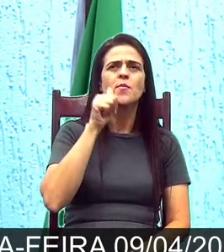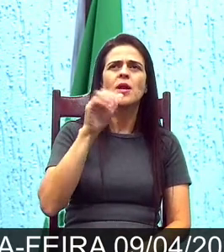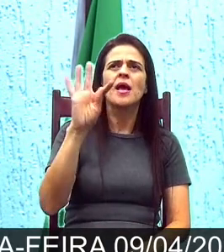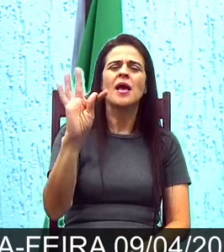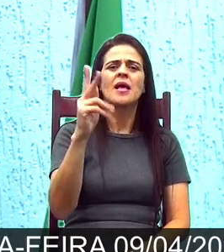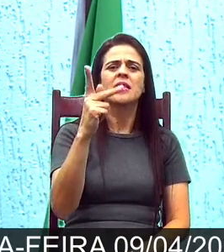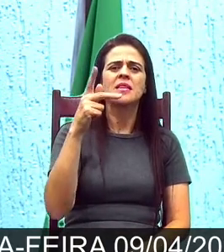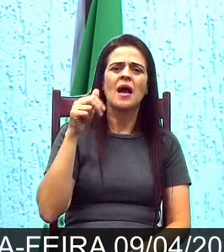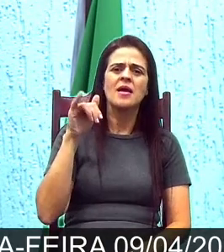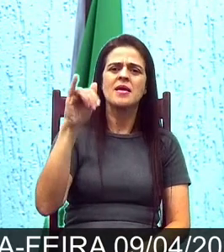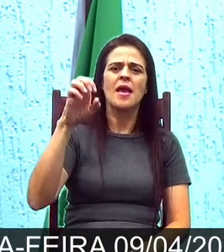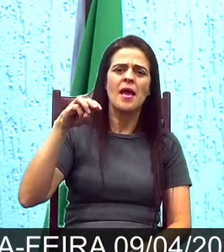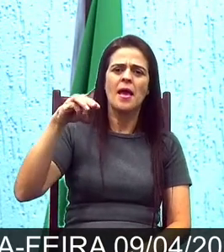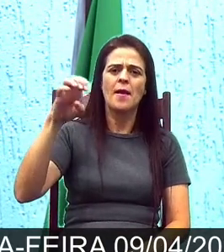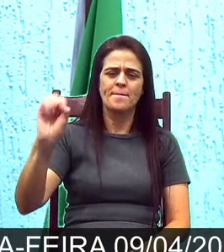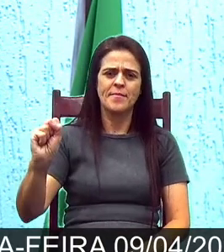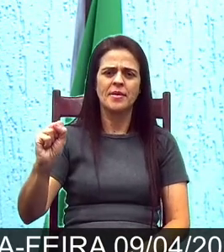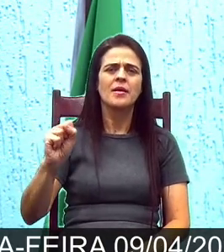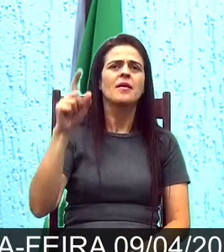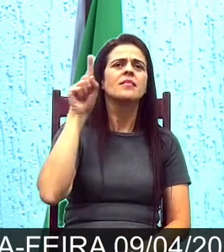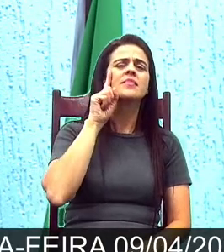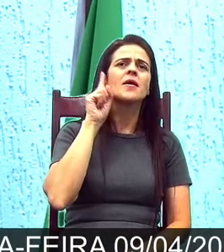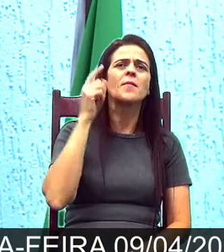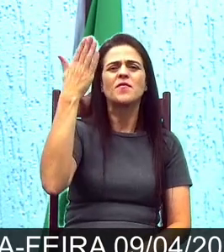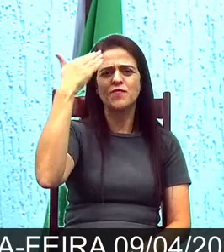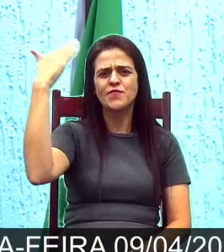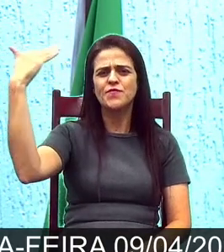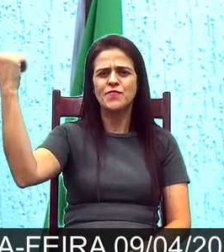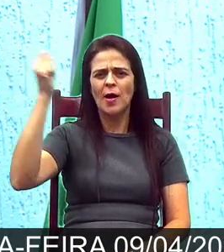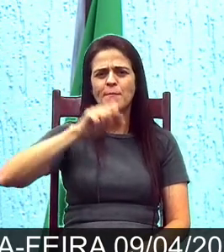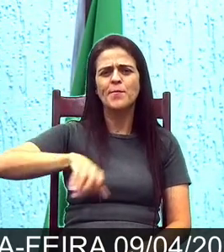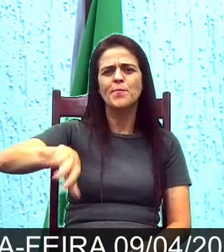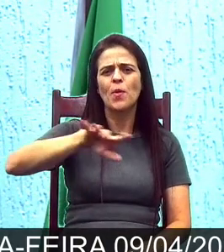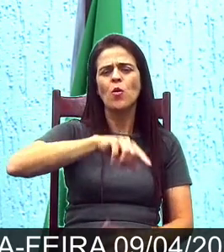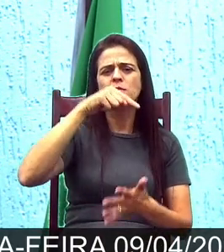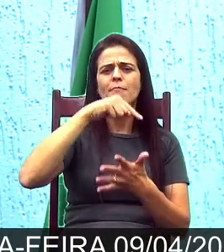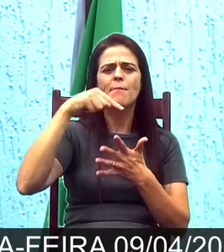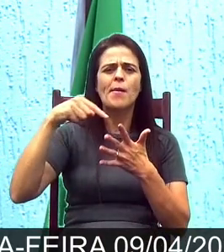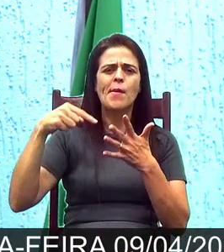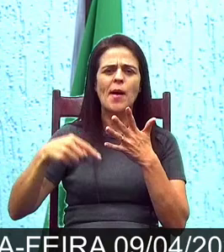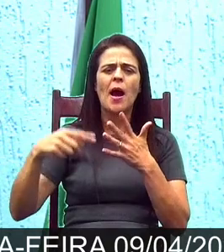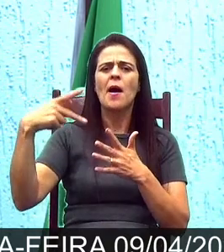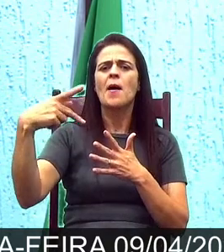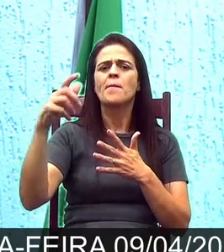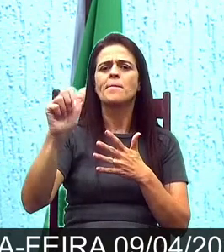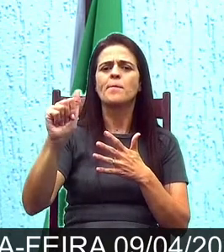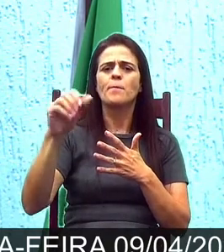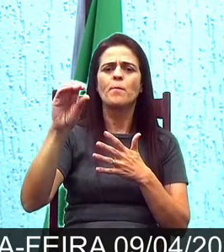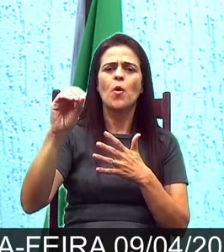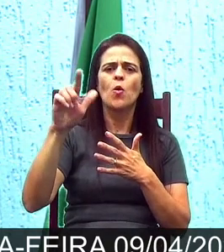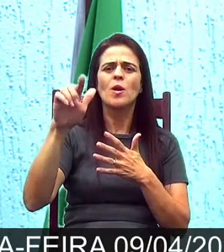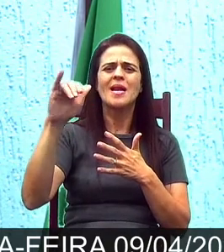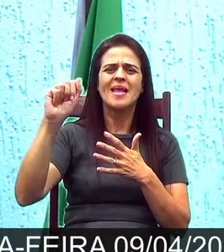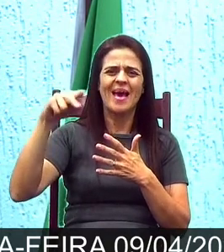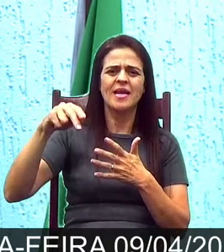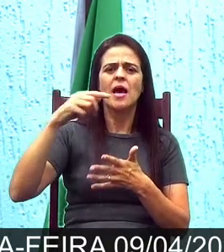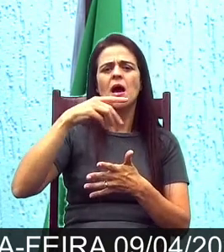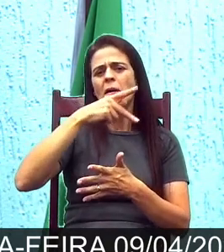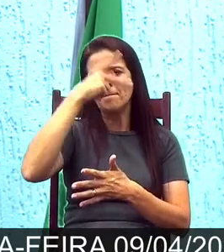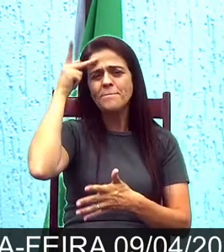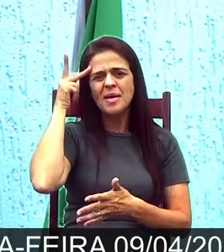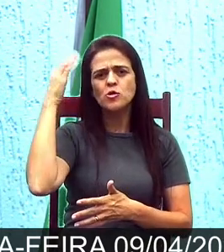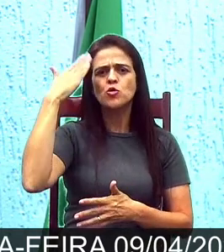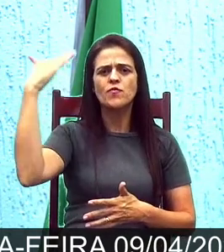Nayara Azevedo, a influencer Natália Toscano, Paula Vaccari, Poliana Rocha, entre outras. Incluída na